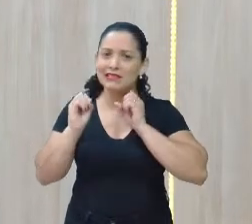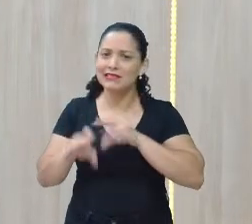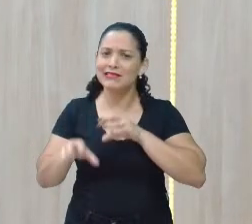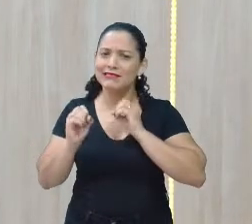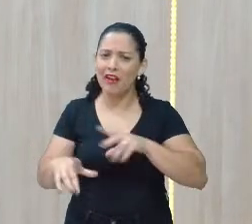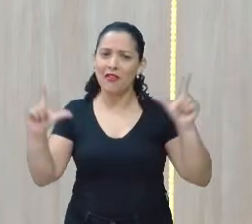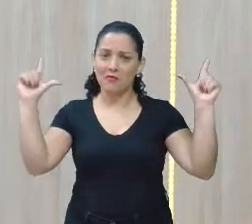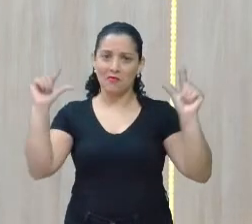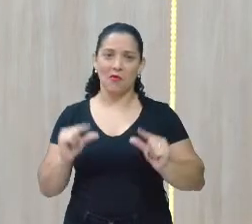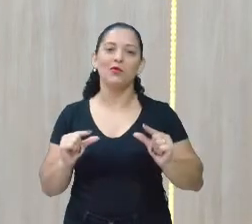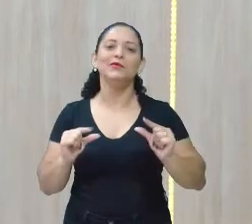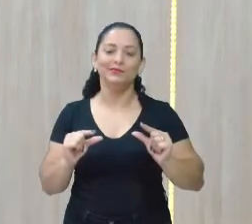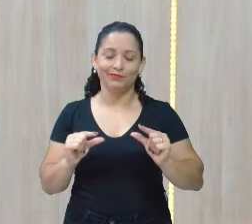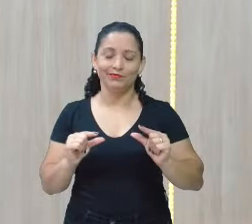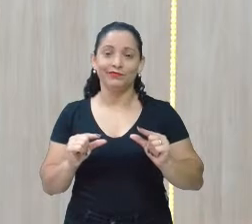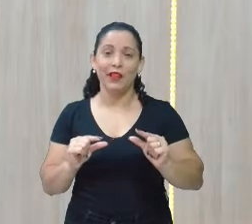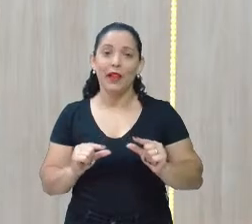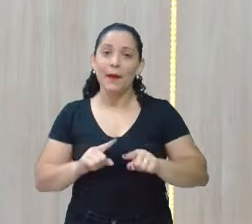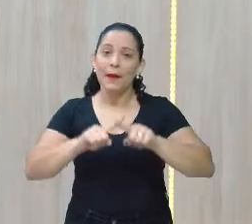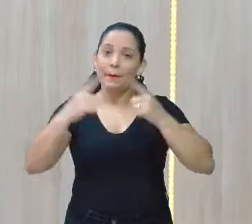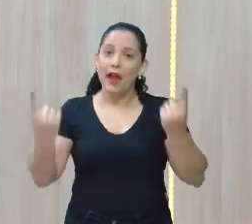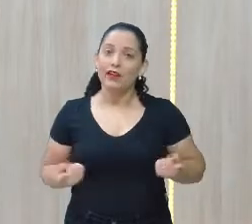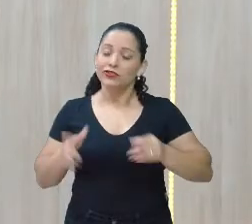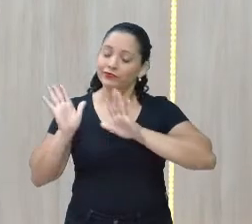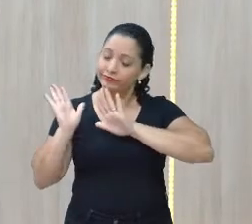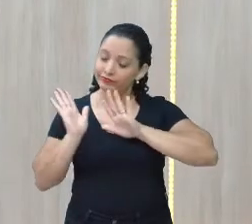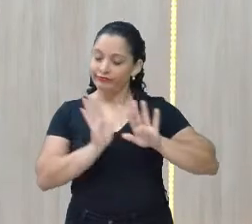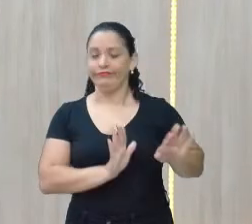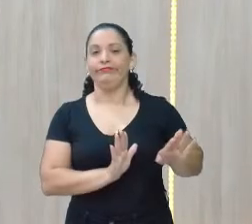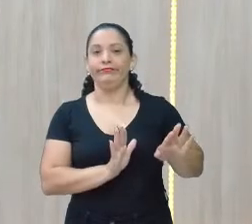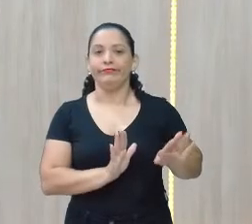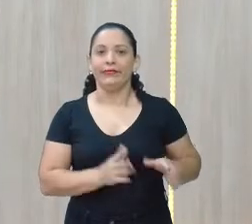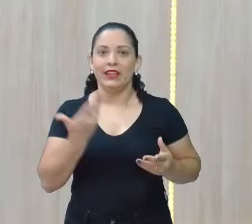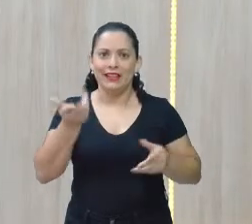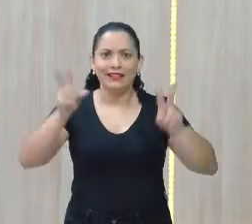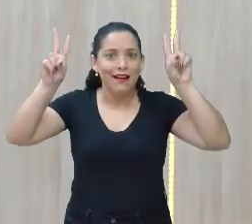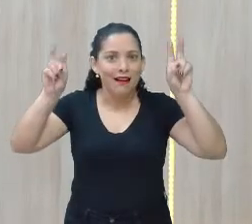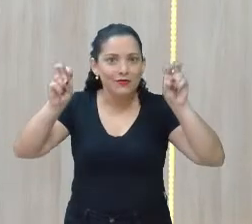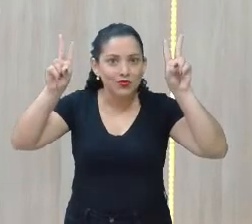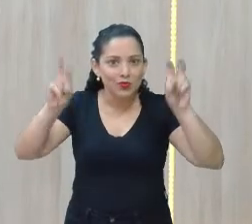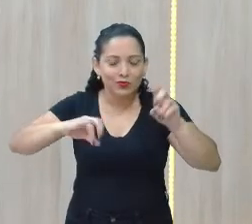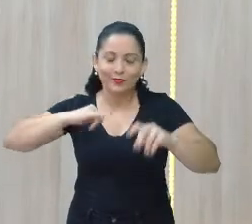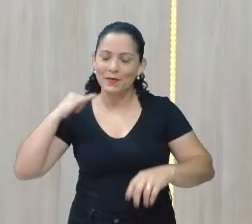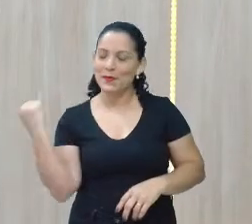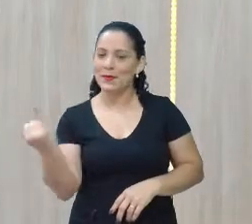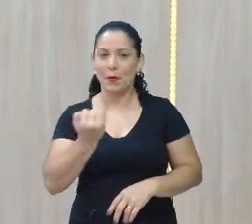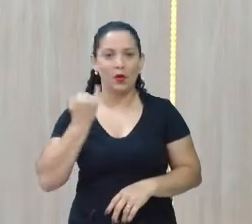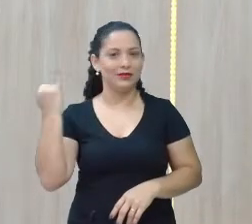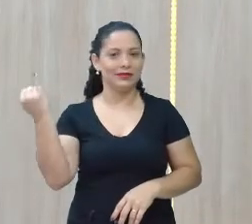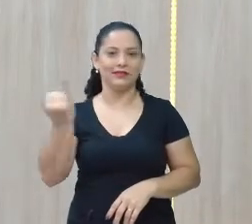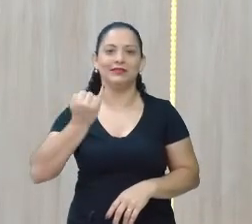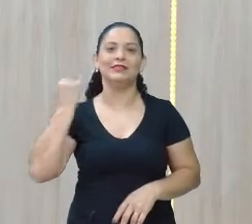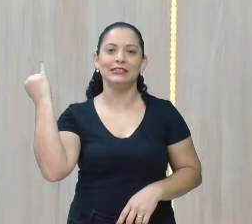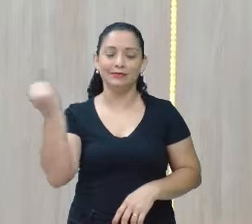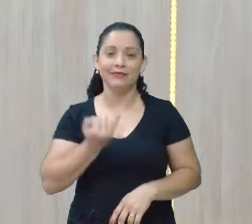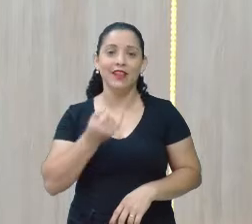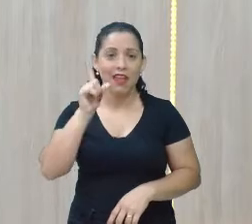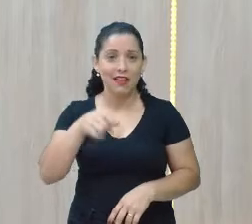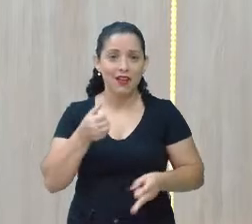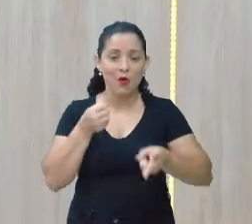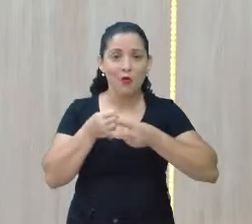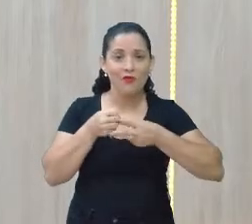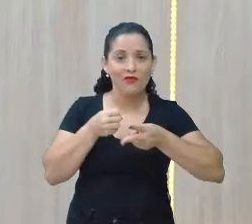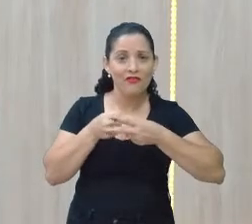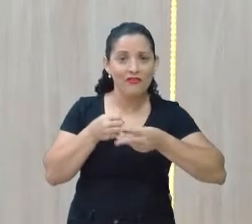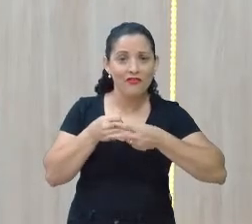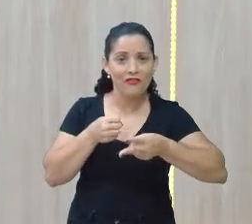do que isso. Enfim, esse assunto ele é gigantescamente importante. Por quê? Porque ele é o verbo ser ou o